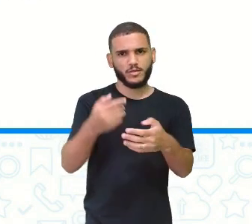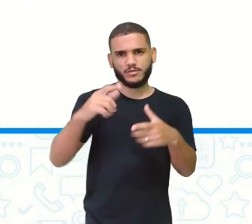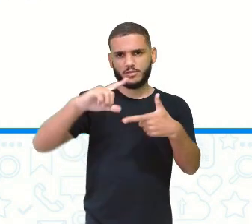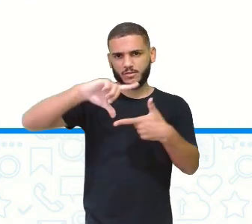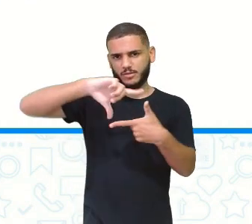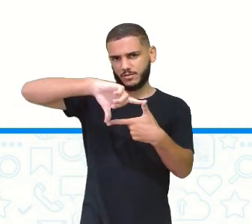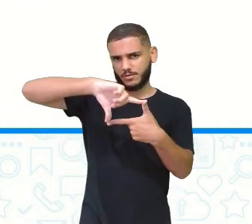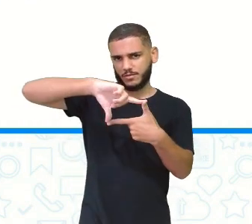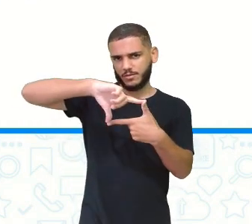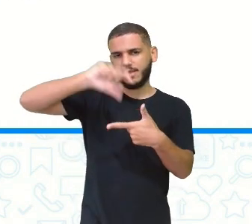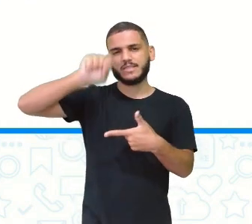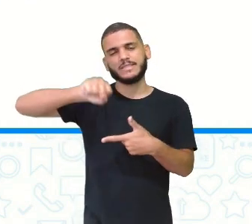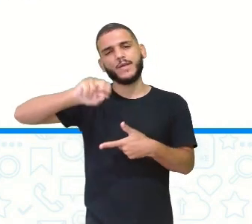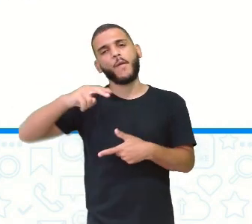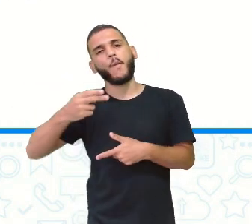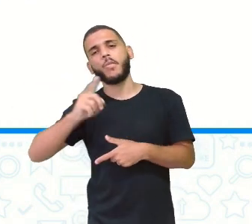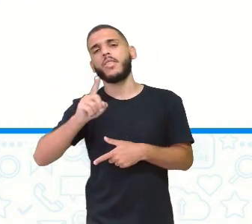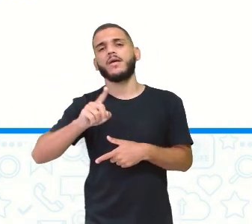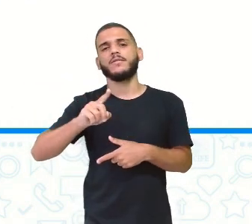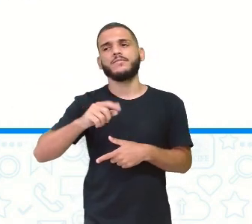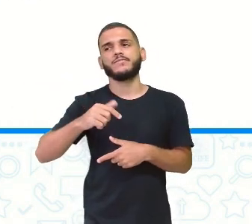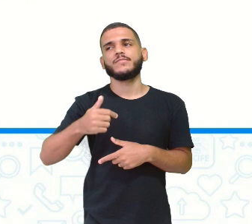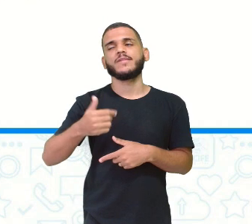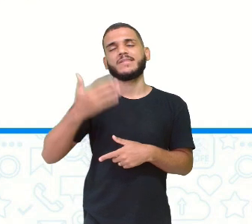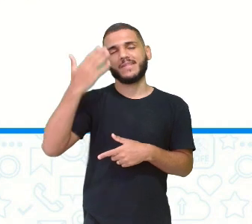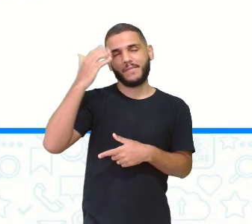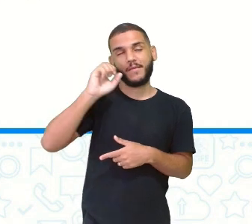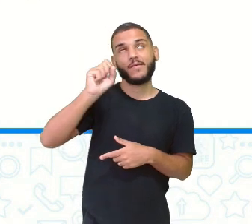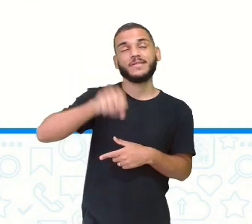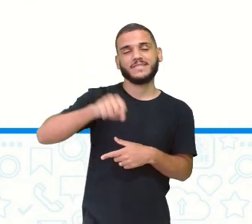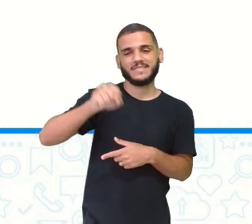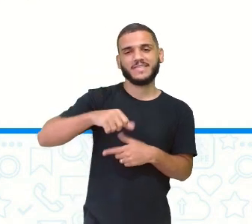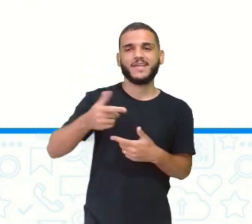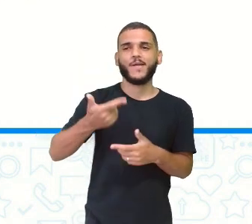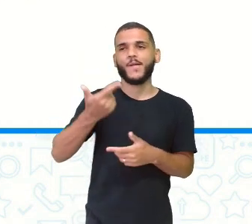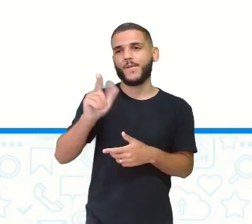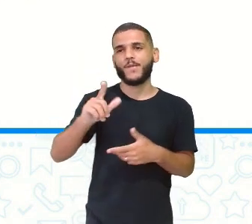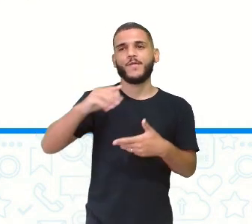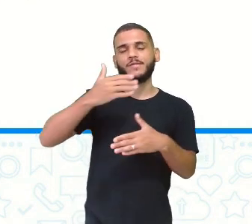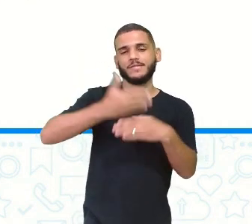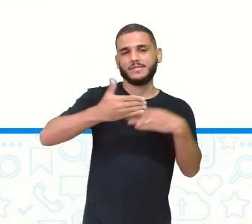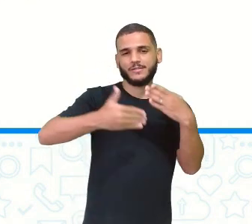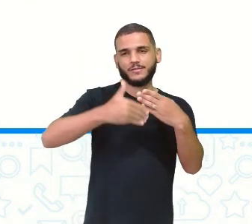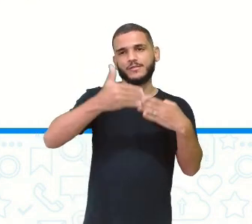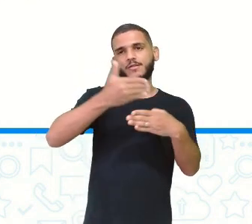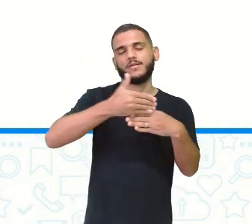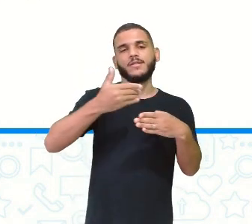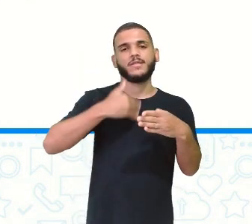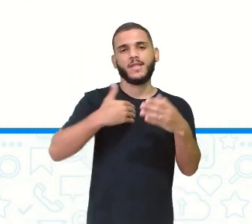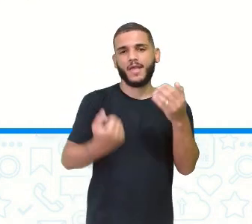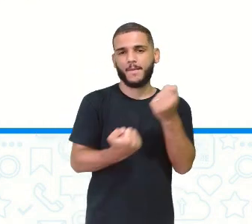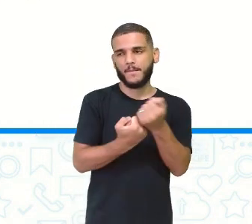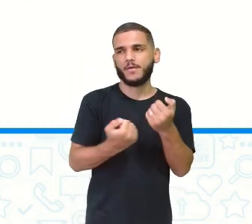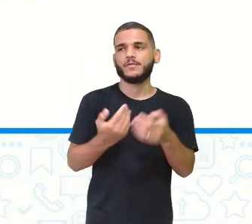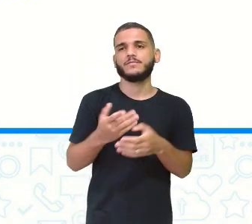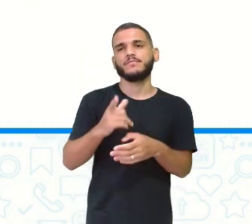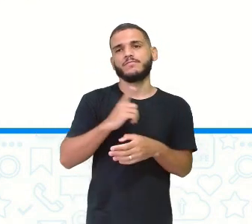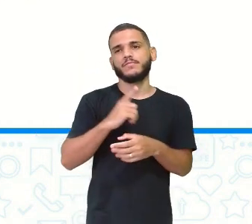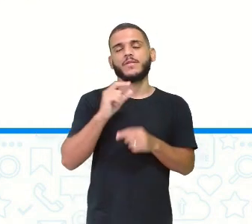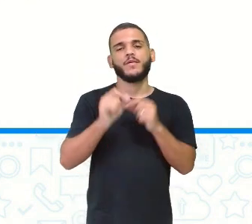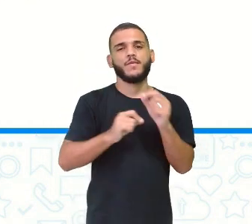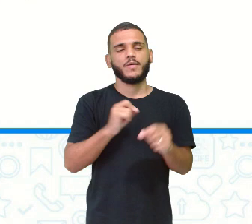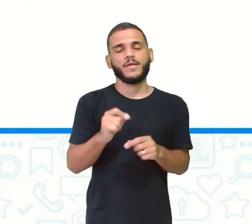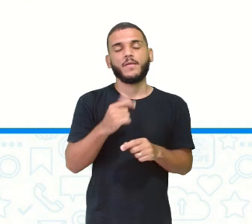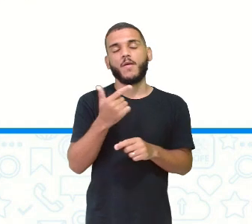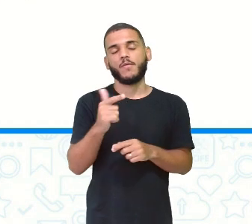não? A gente está vendo que sim, né? Olha lá, o outro tijolo que está apoiando o de baixo, a gente está vendo ali